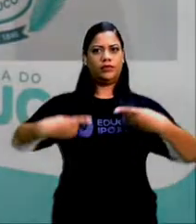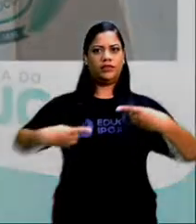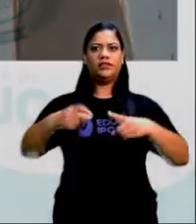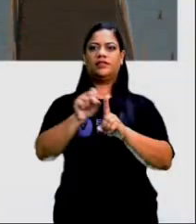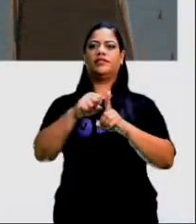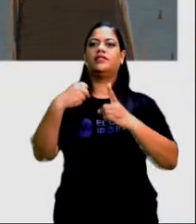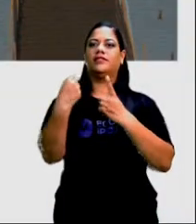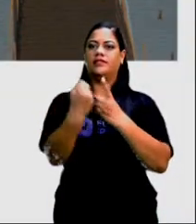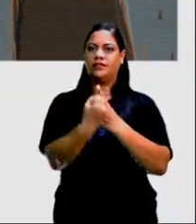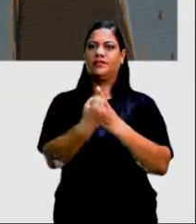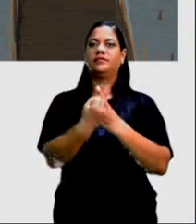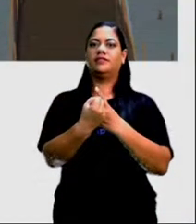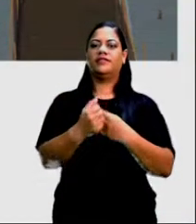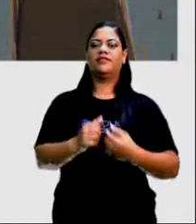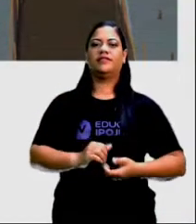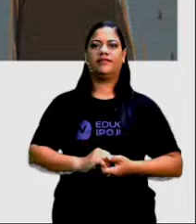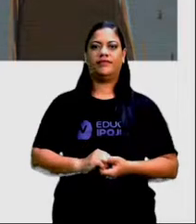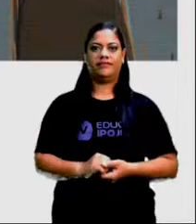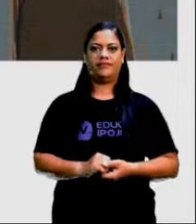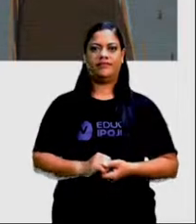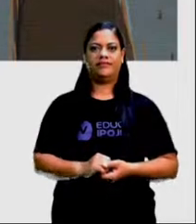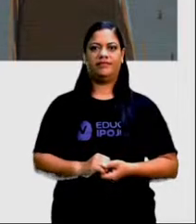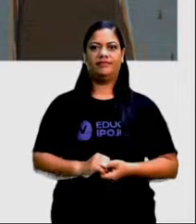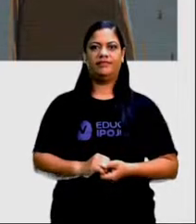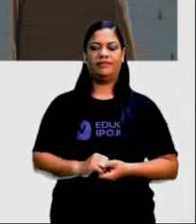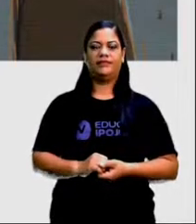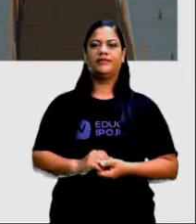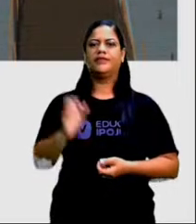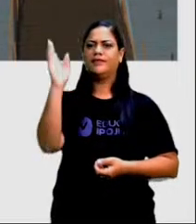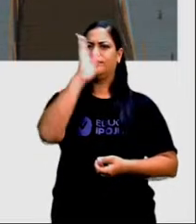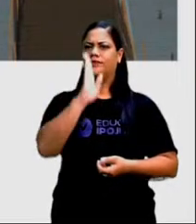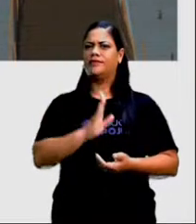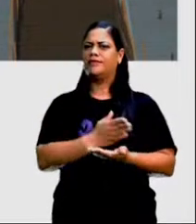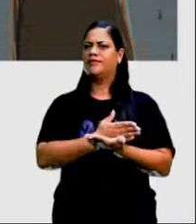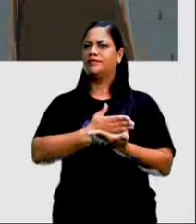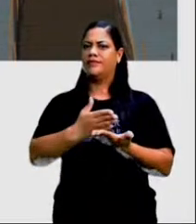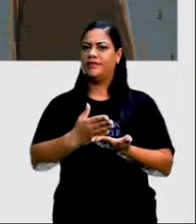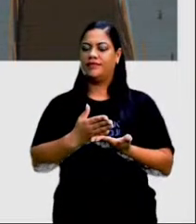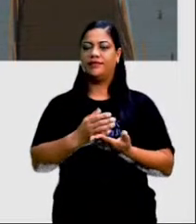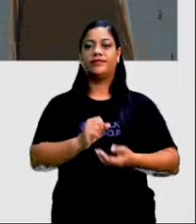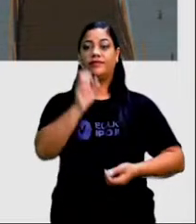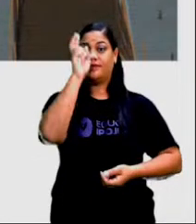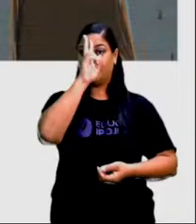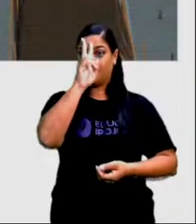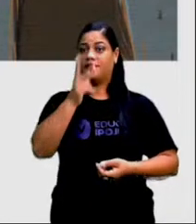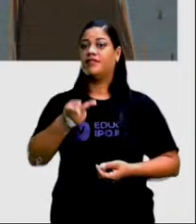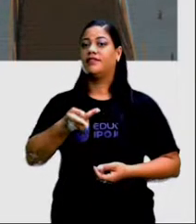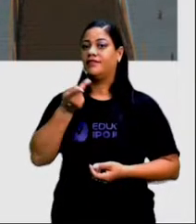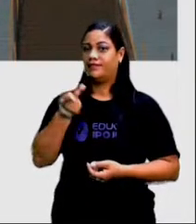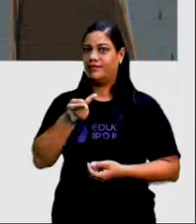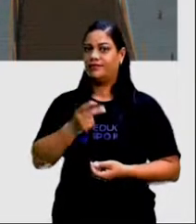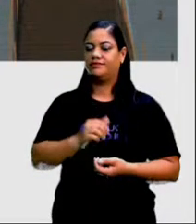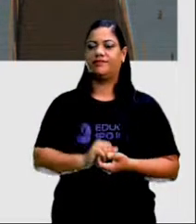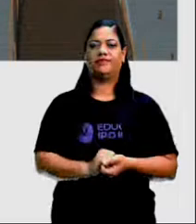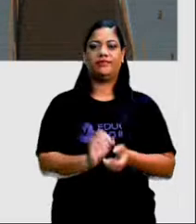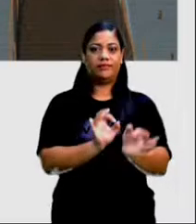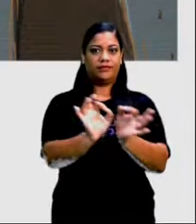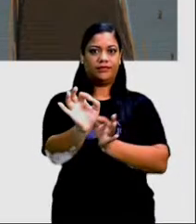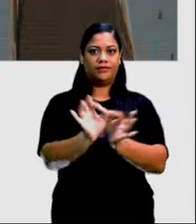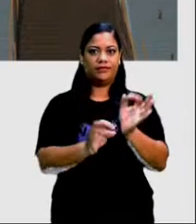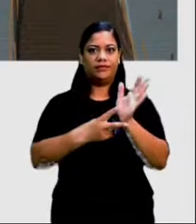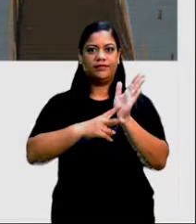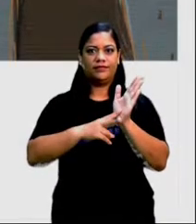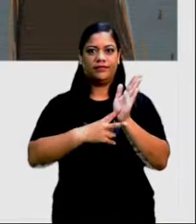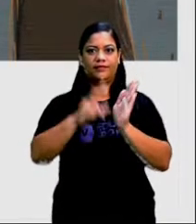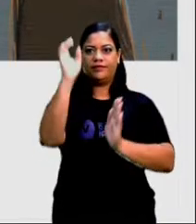social. Como surgiu um sindicato no Brasil? Vamos ver, ó. A história diz que a formação dos sindicatos no